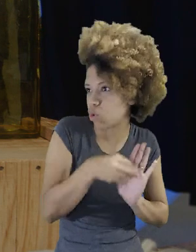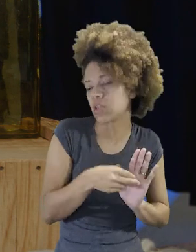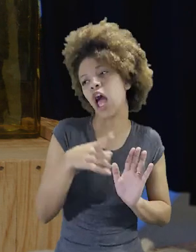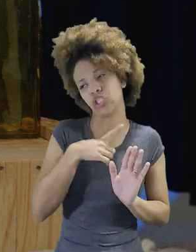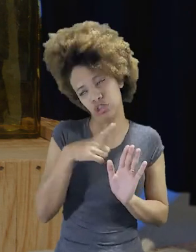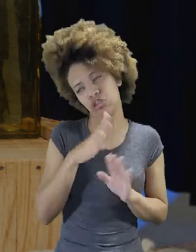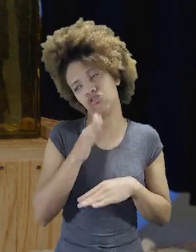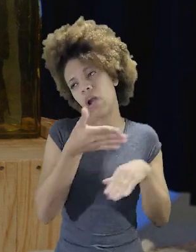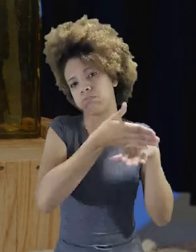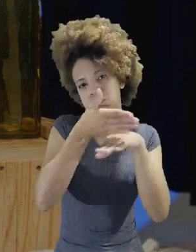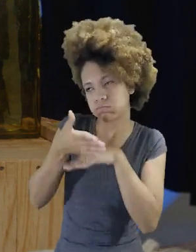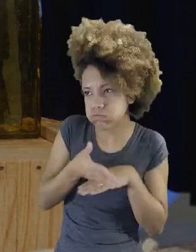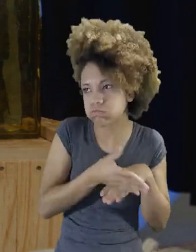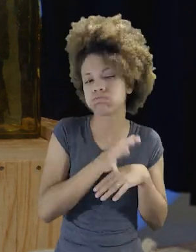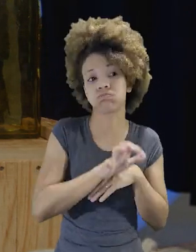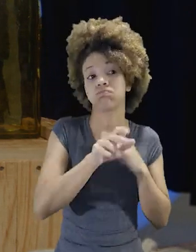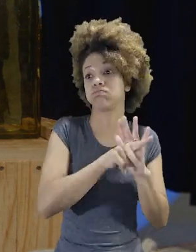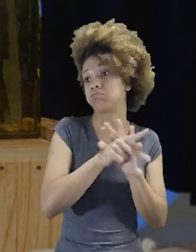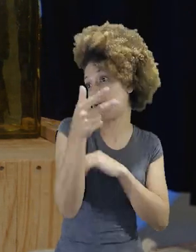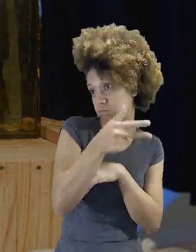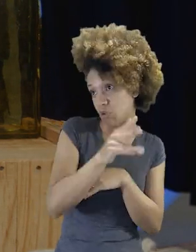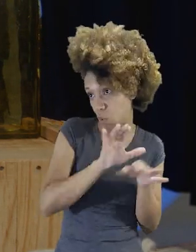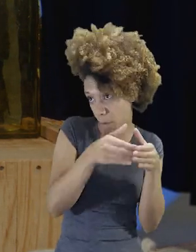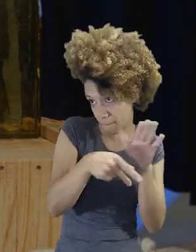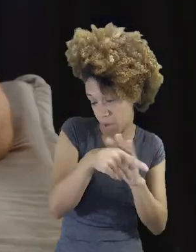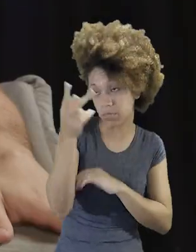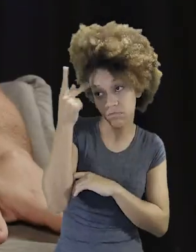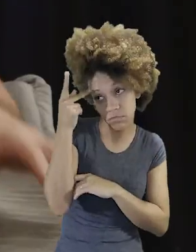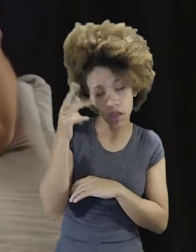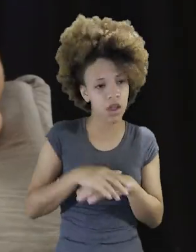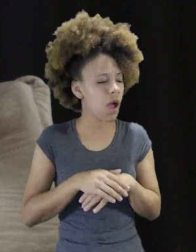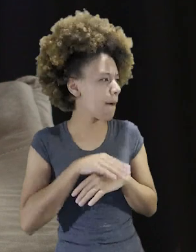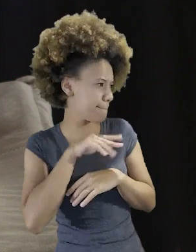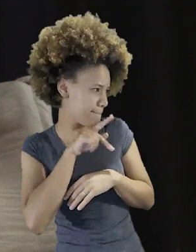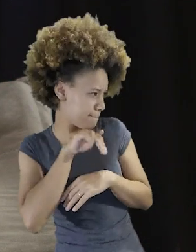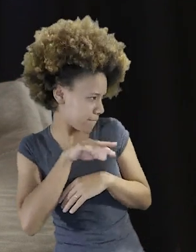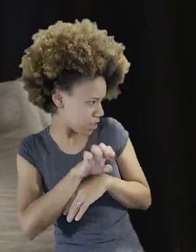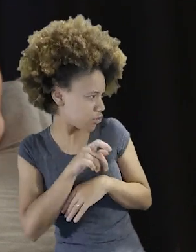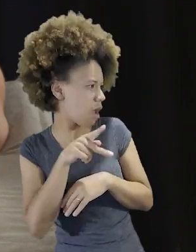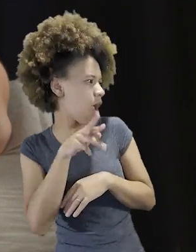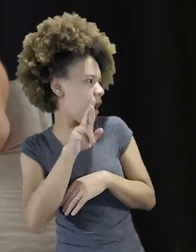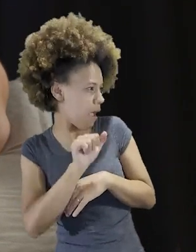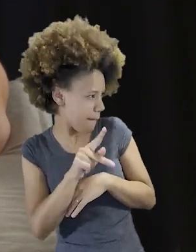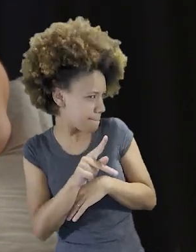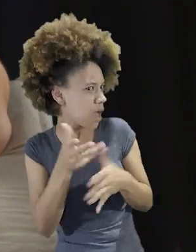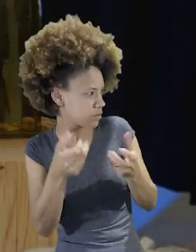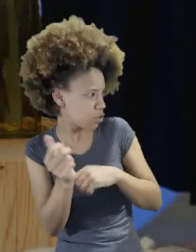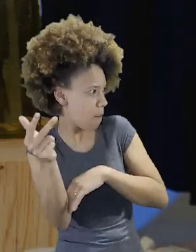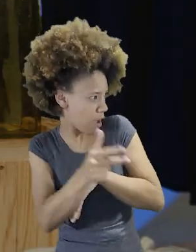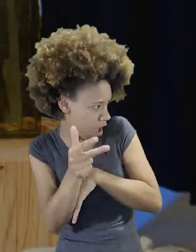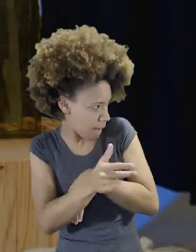mas já tinha já o próprio Planet Hemp que ele pode ser ele pode ser considerado tipo rap